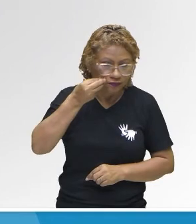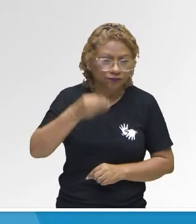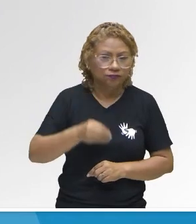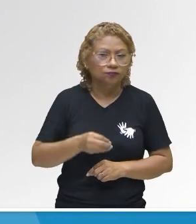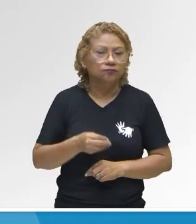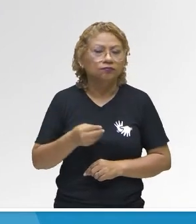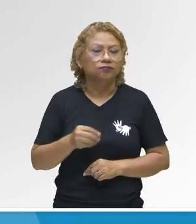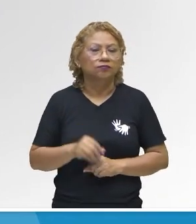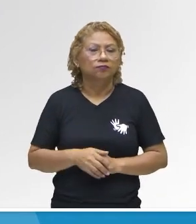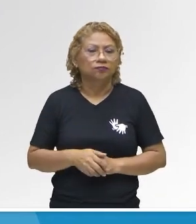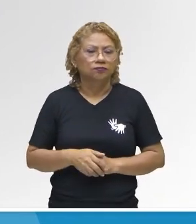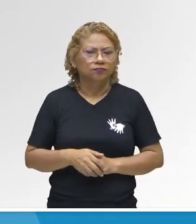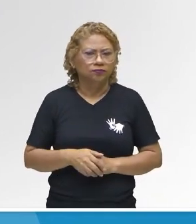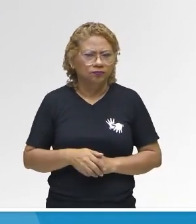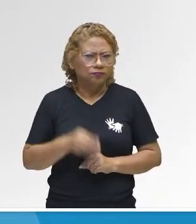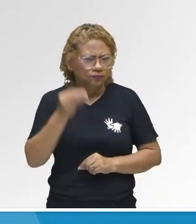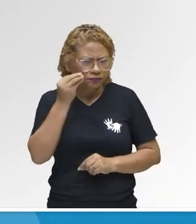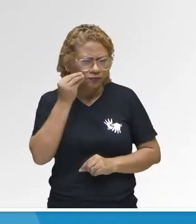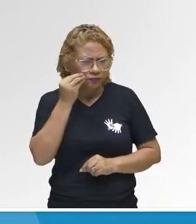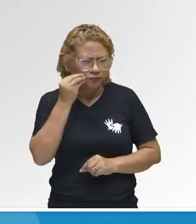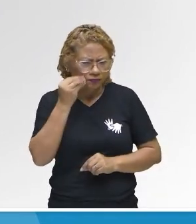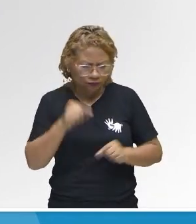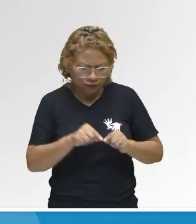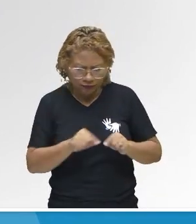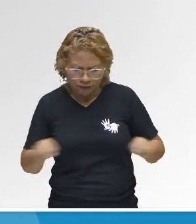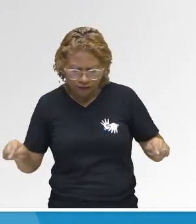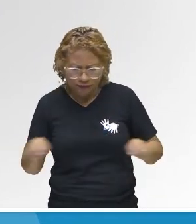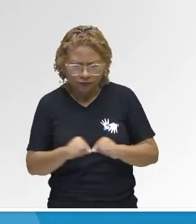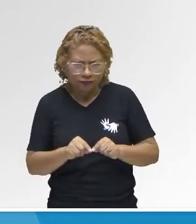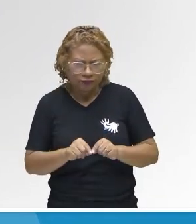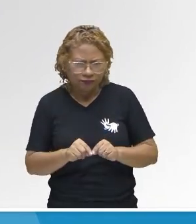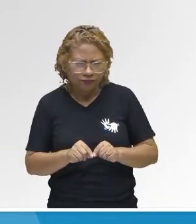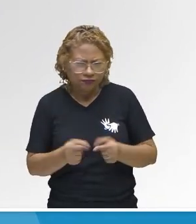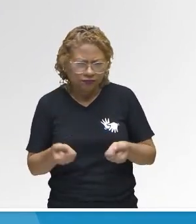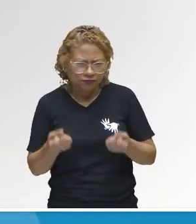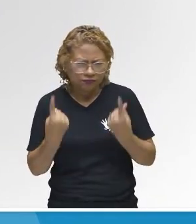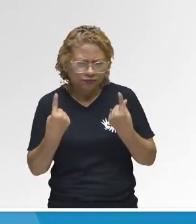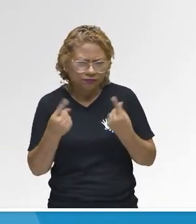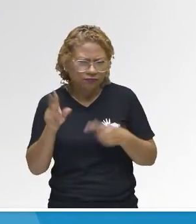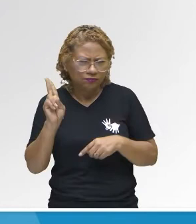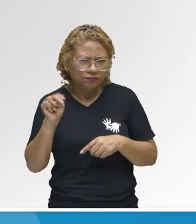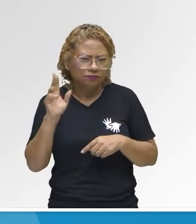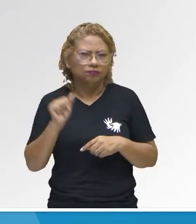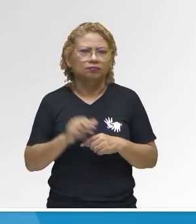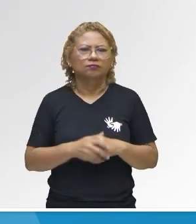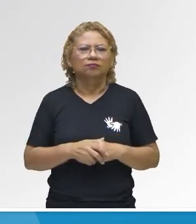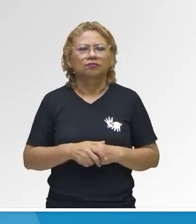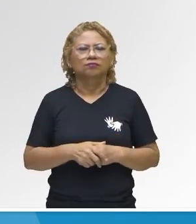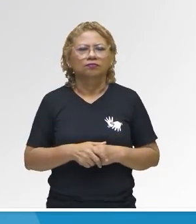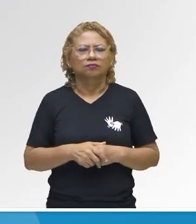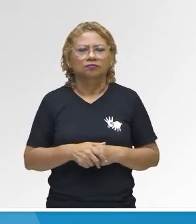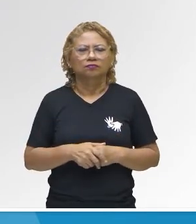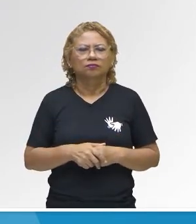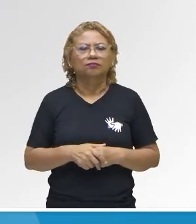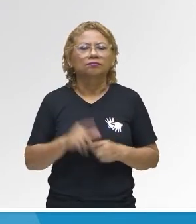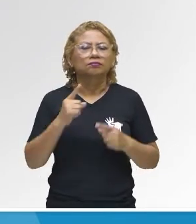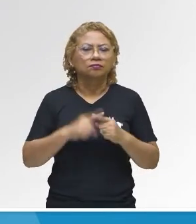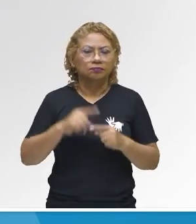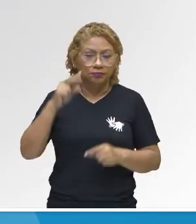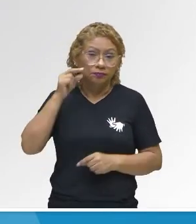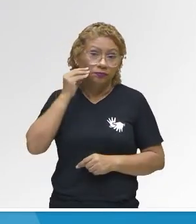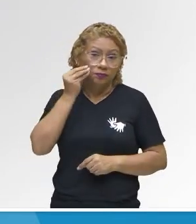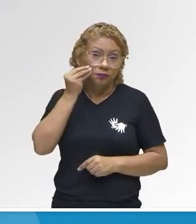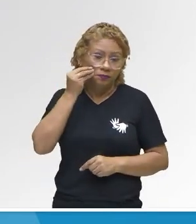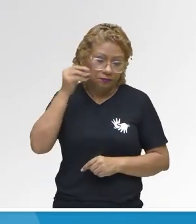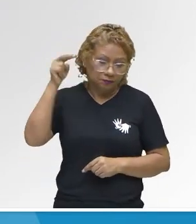para baixo eu vou conseguir enxergar uma reta aqui nesse plano? É claro que não. Eu não vou conseguir enxergar. Por quê? Porque eu estou observando